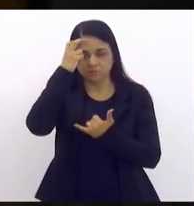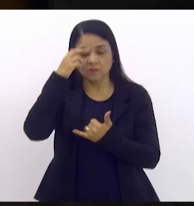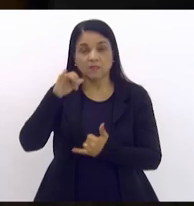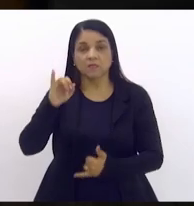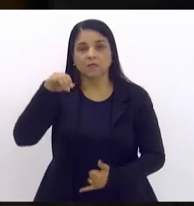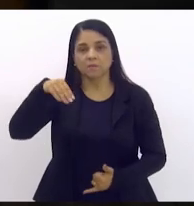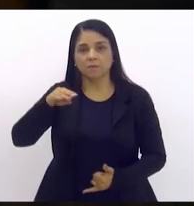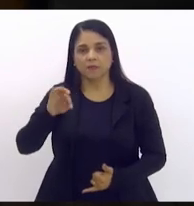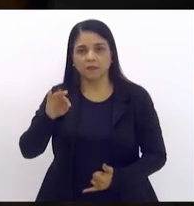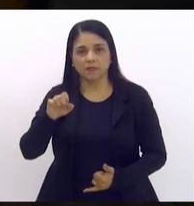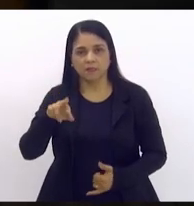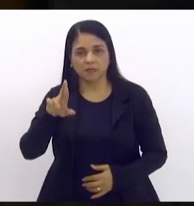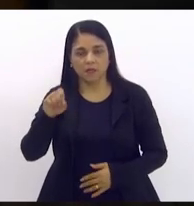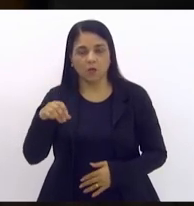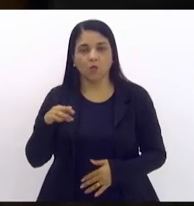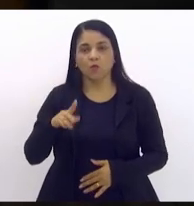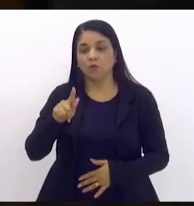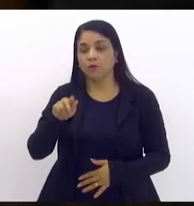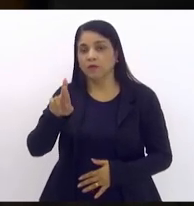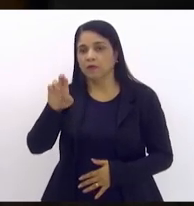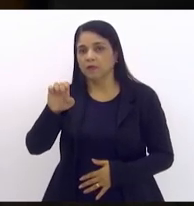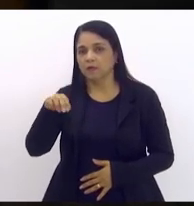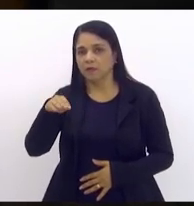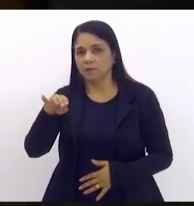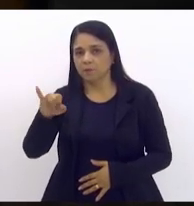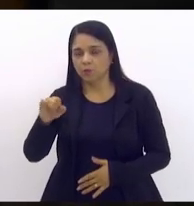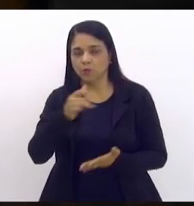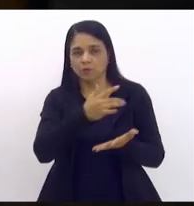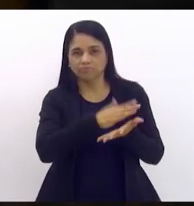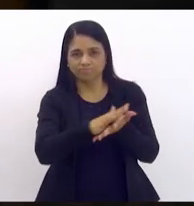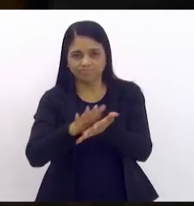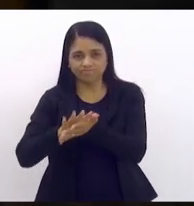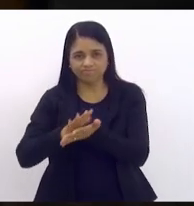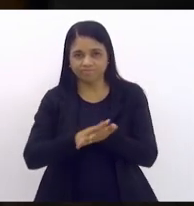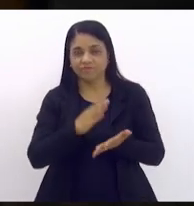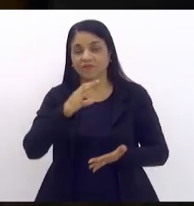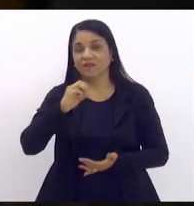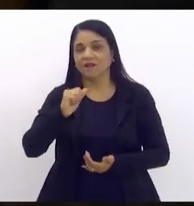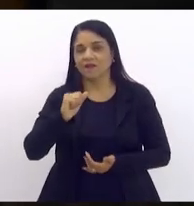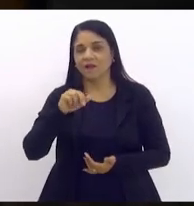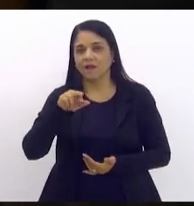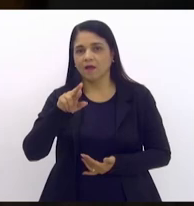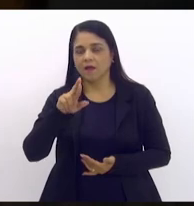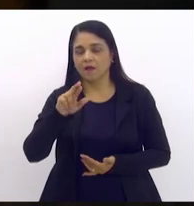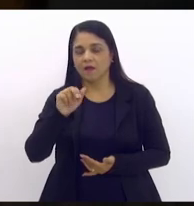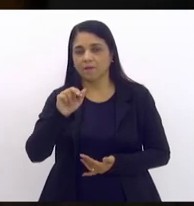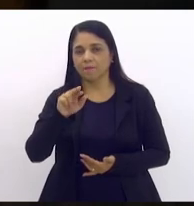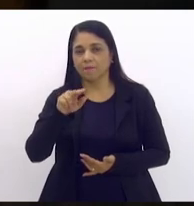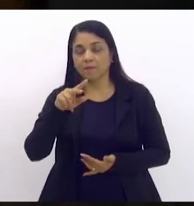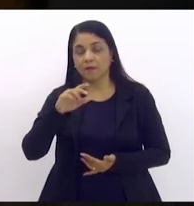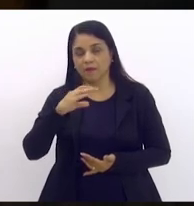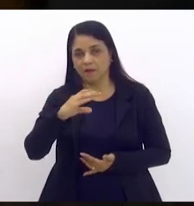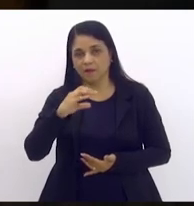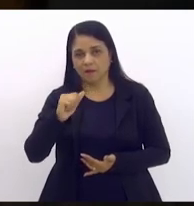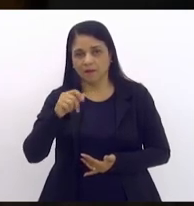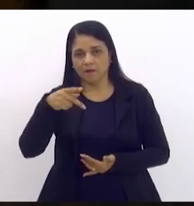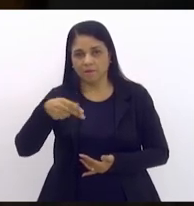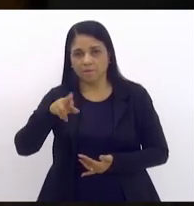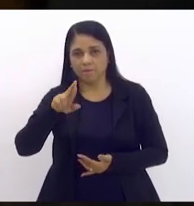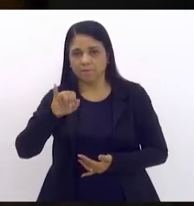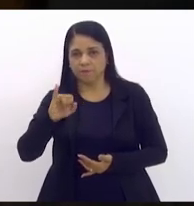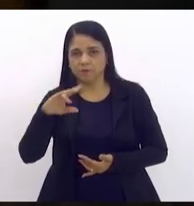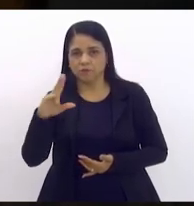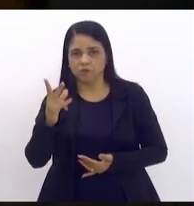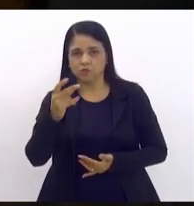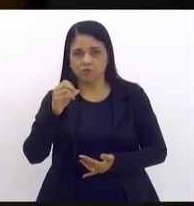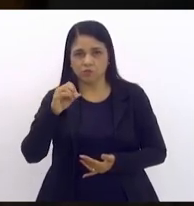de Janeiro, o Grêmio Recreativo Escola de Samba Caprichosos de Pilares. Em discussão. Para